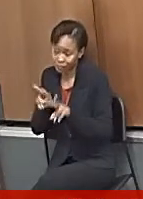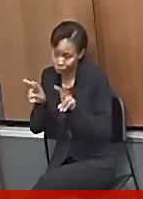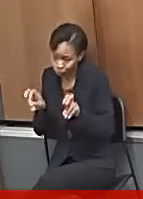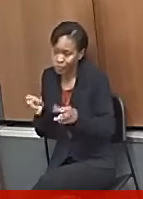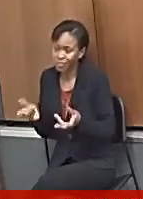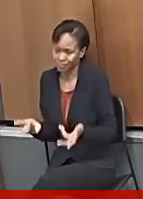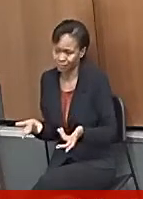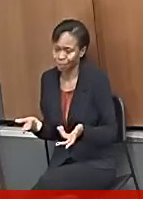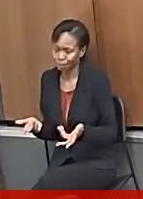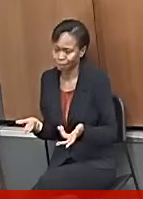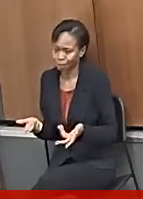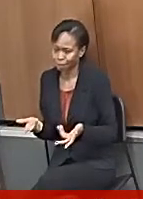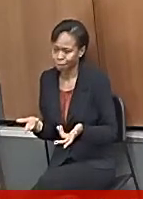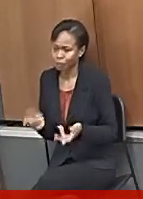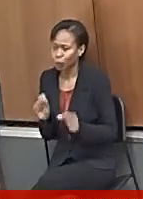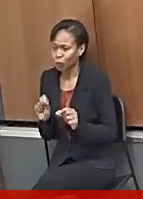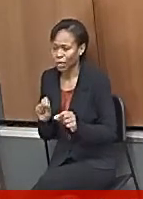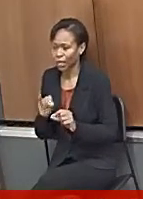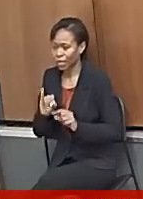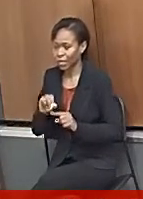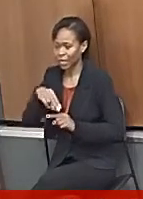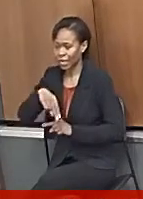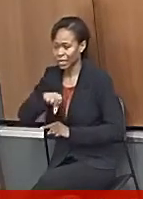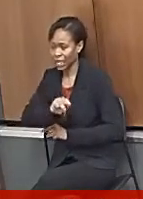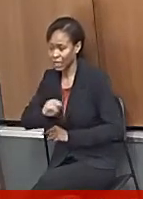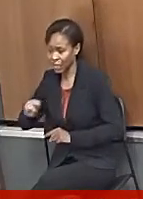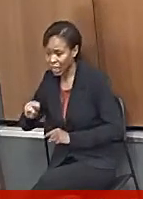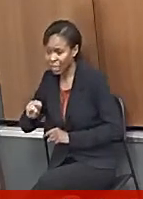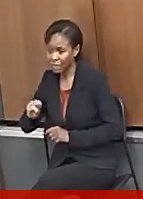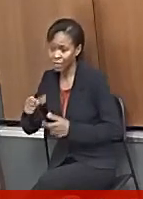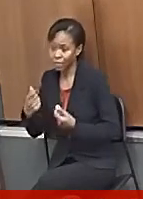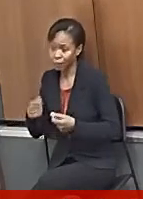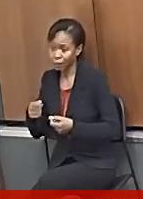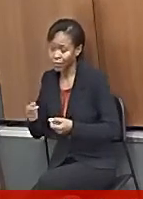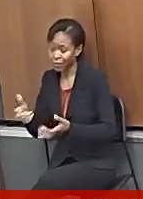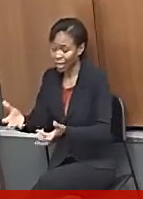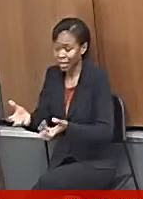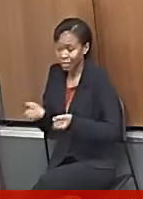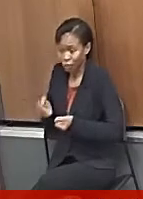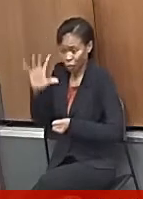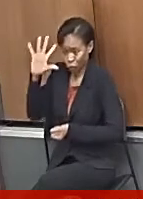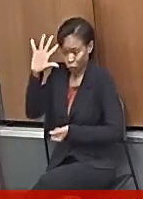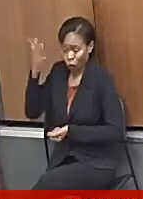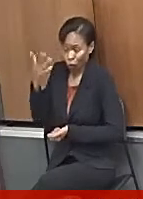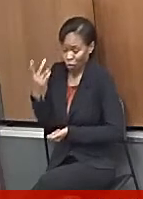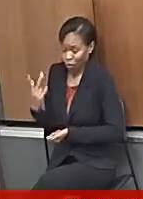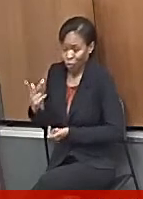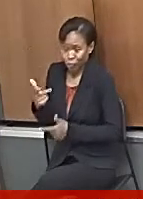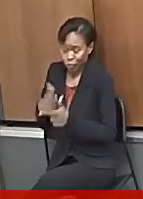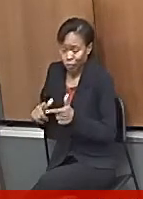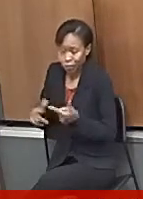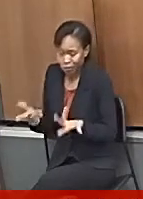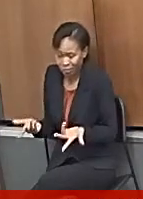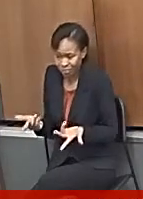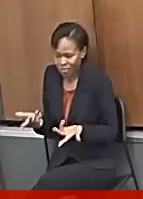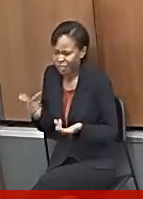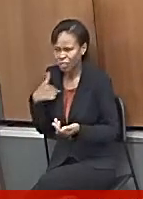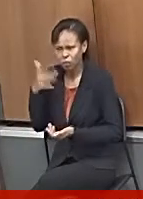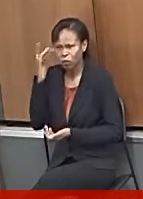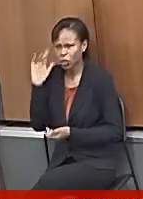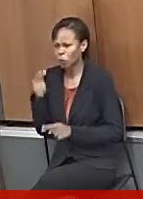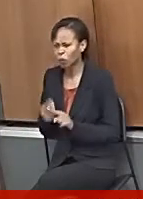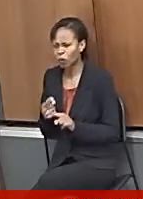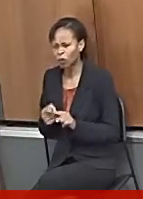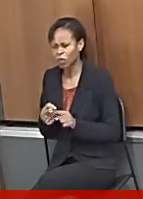o sns é essa que tem que receber vocês e eu não sei porque é que o estado de minas gerais